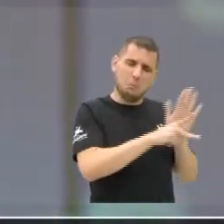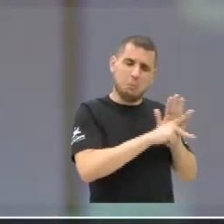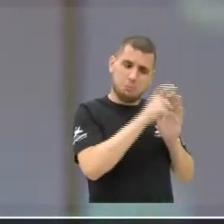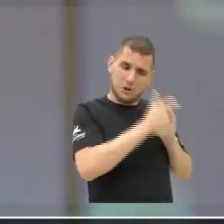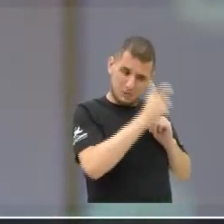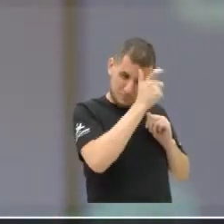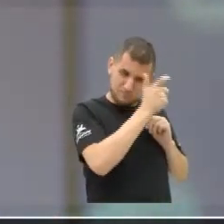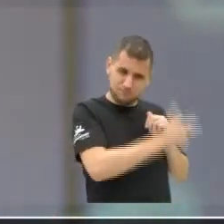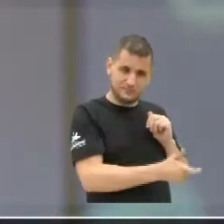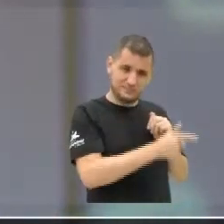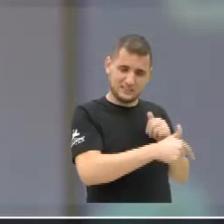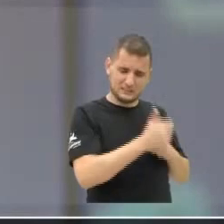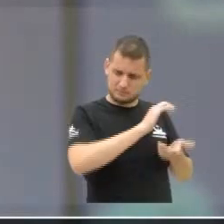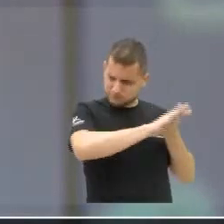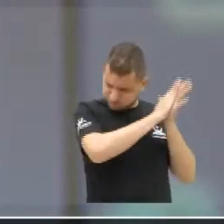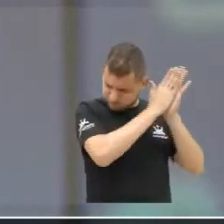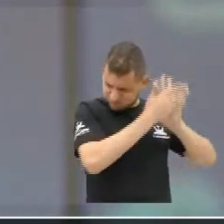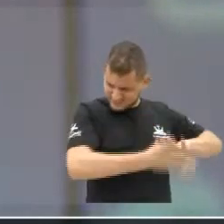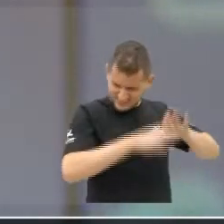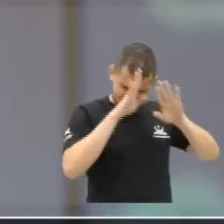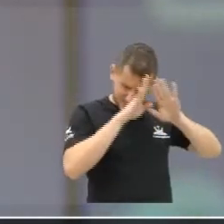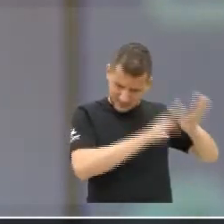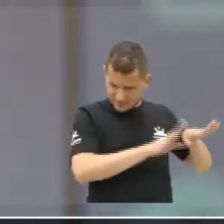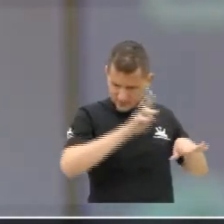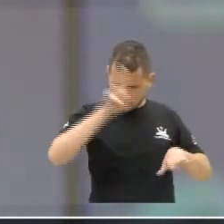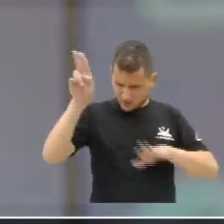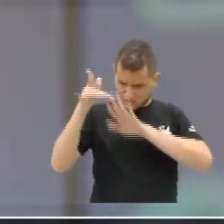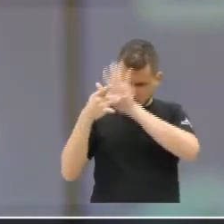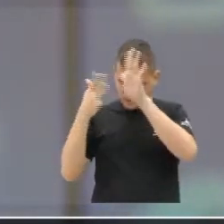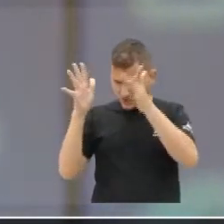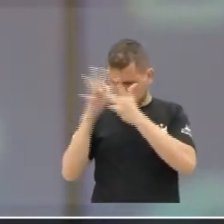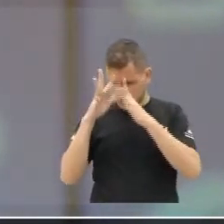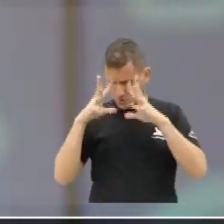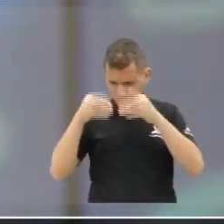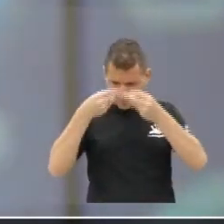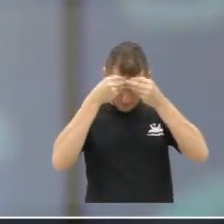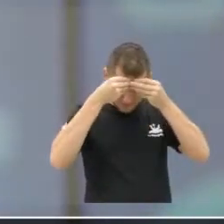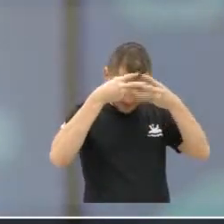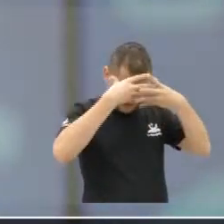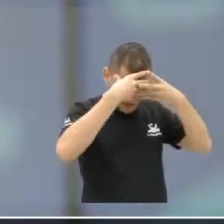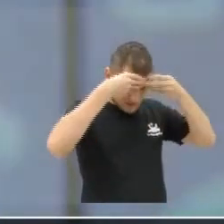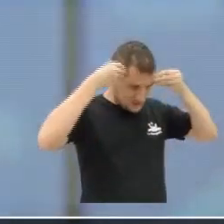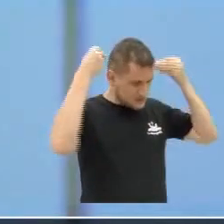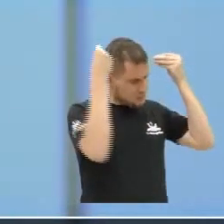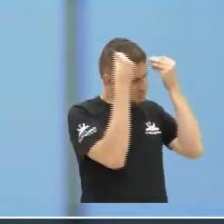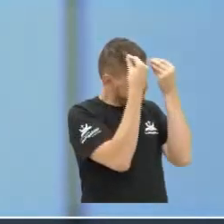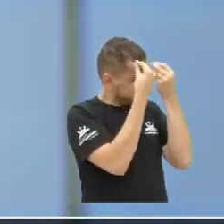trevas. Em nome de Jesus, que caia por terra agora